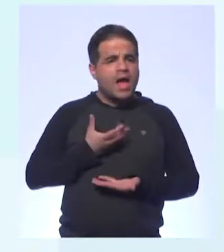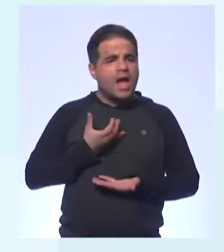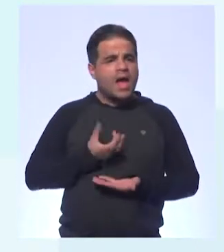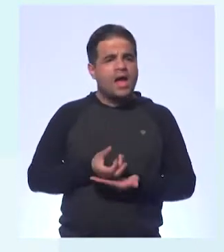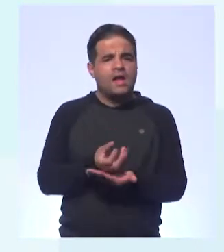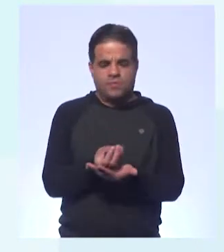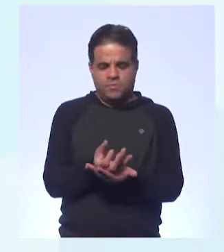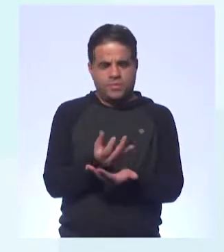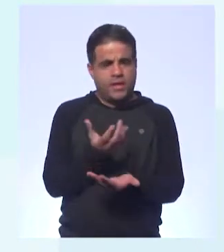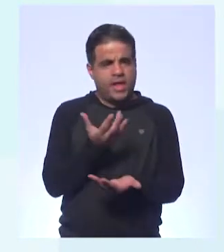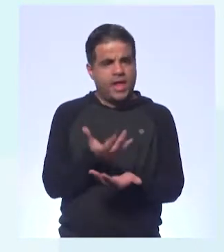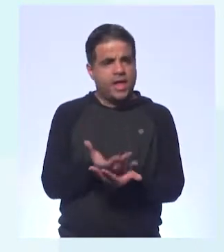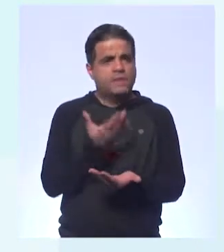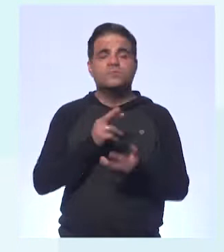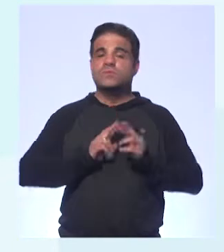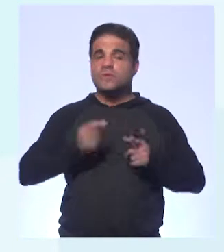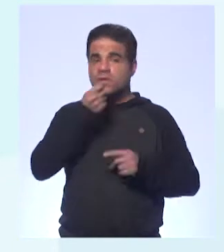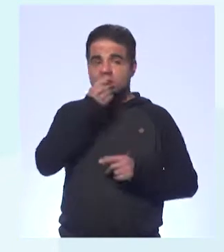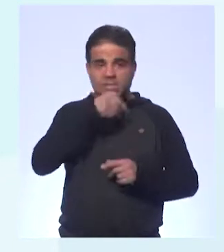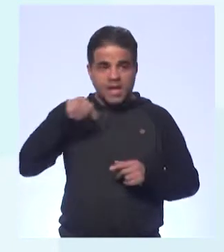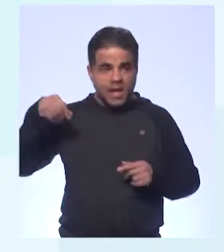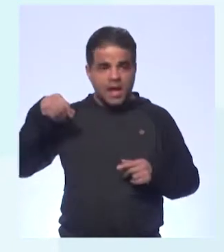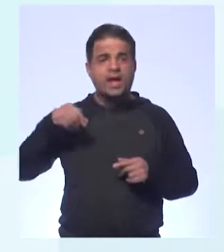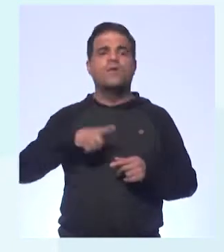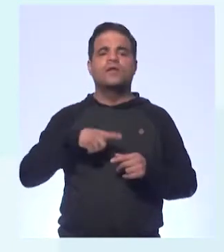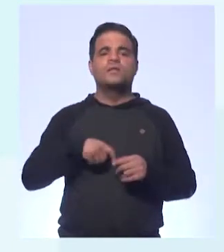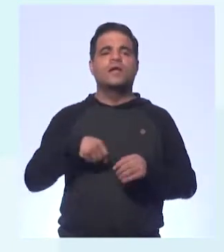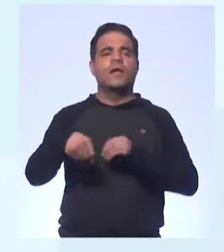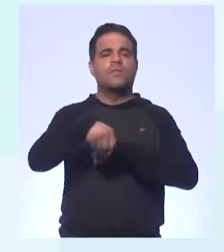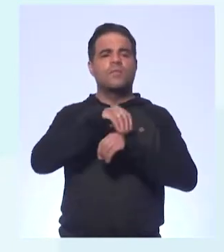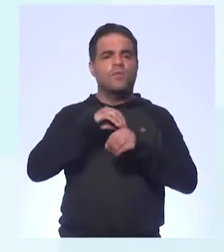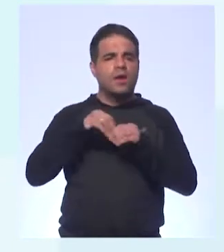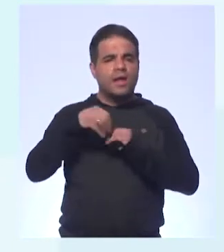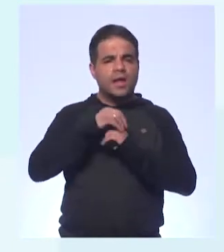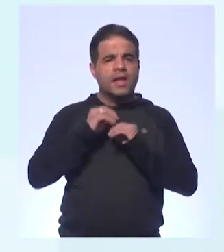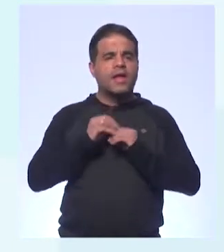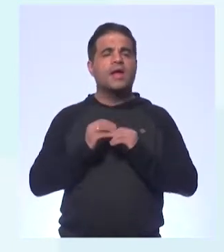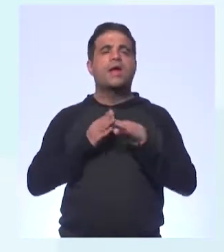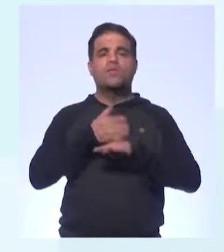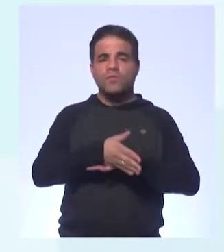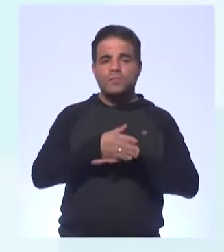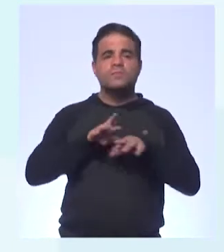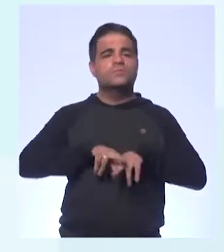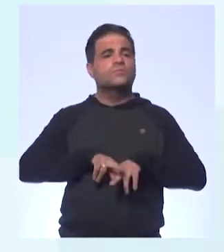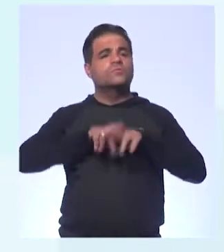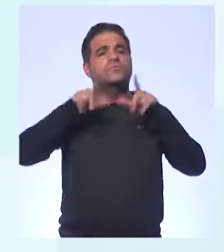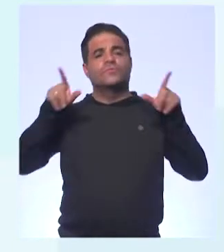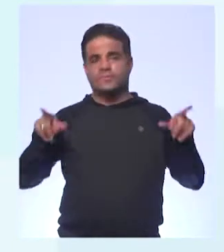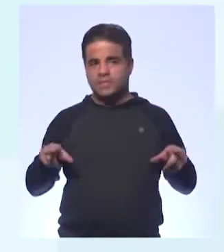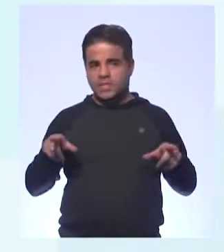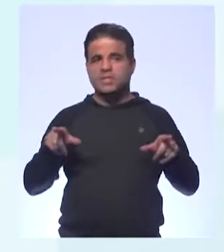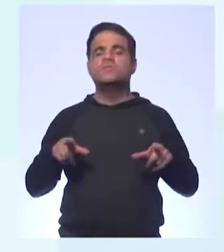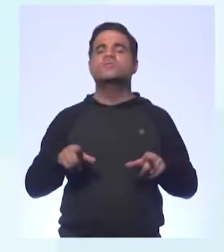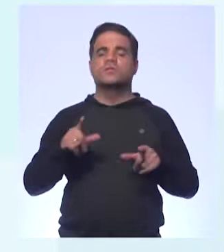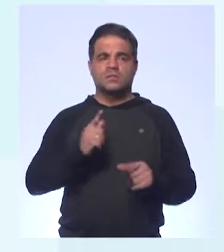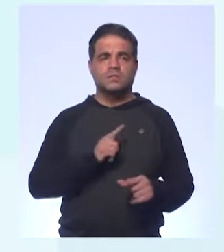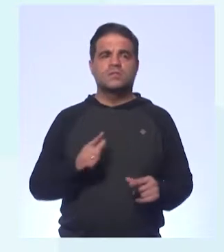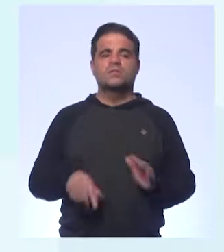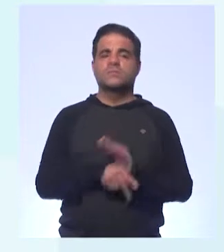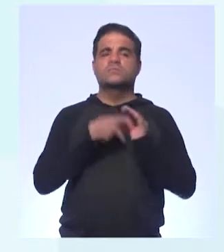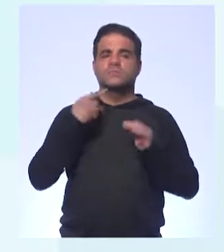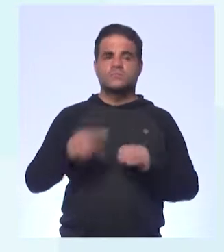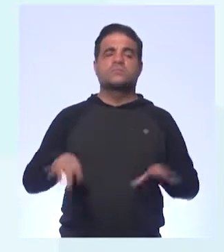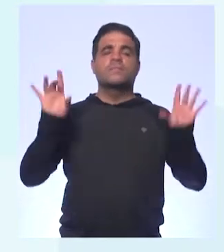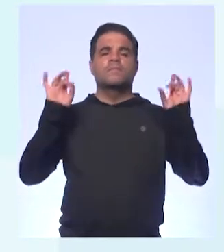base, ele é diferente do sal, porque ele tem moléculas, formações atômicas diferentes. Então, aí eu tenho as